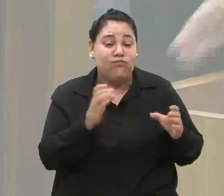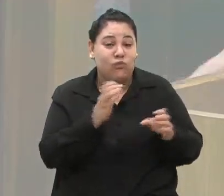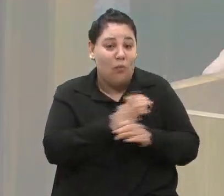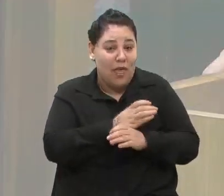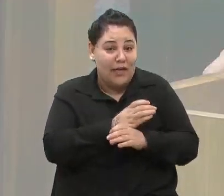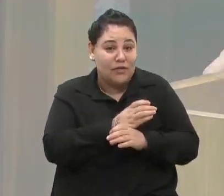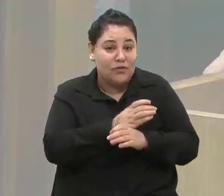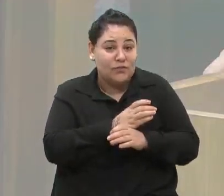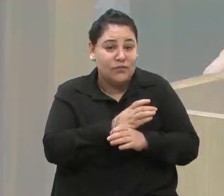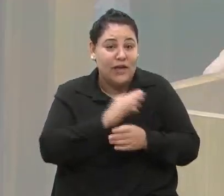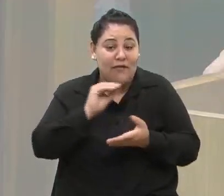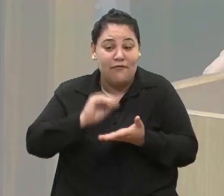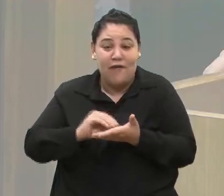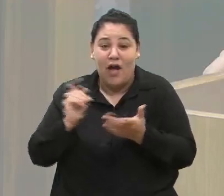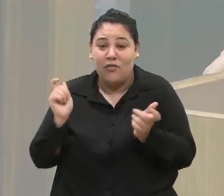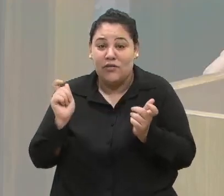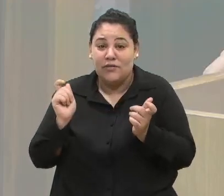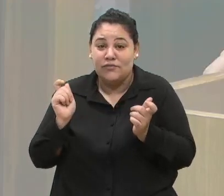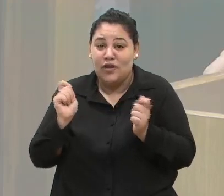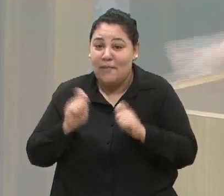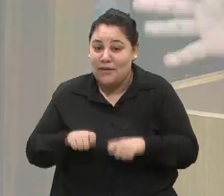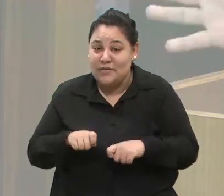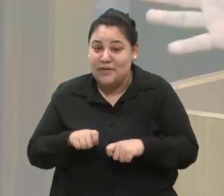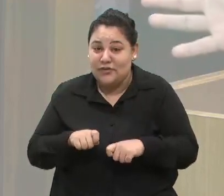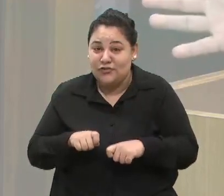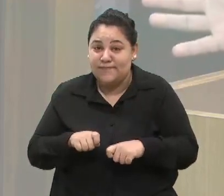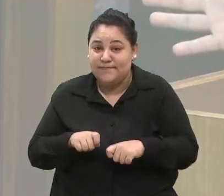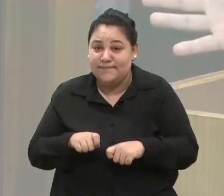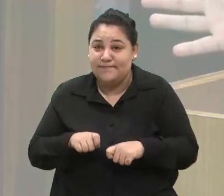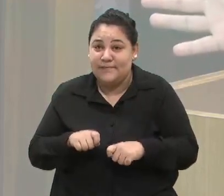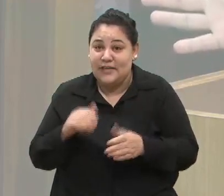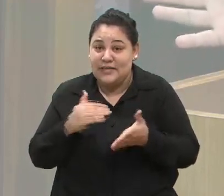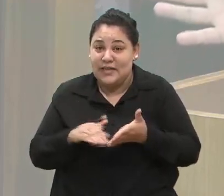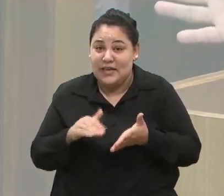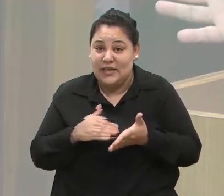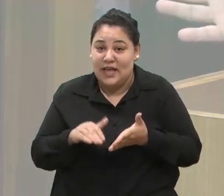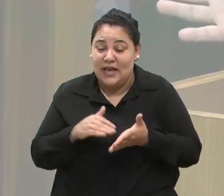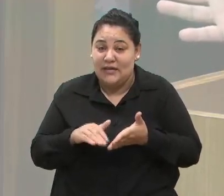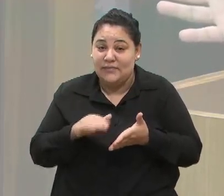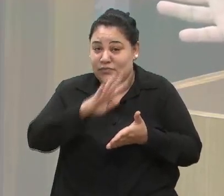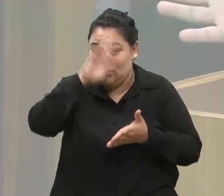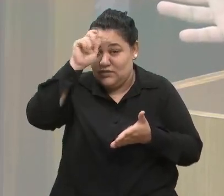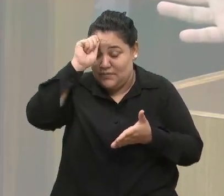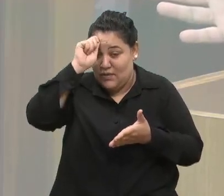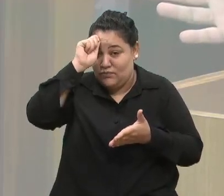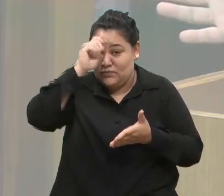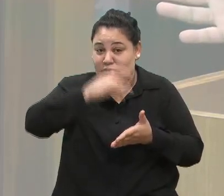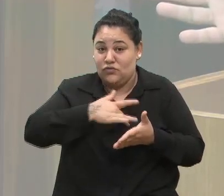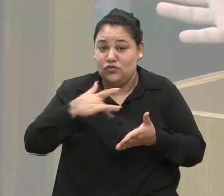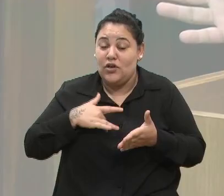da secretária municipal de saúde. Eu espero que a incompetência seja dela, não seja do prefeito.